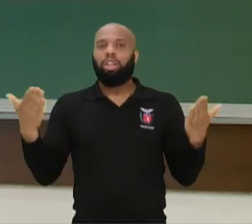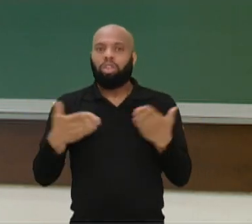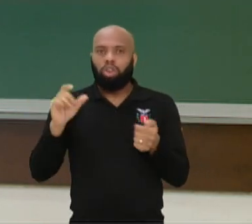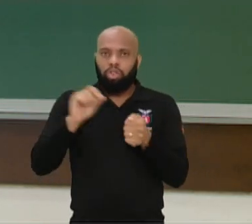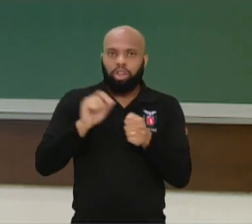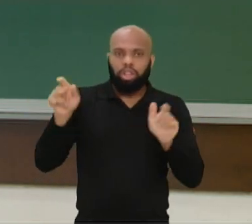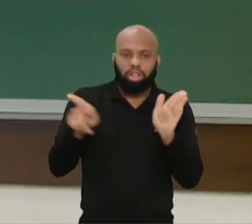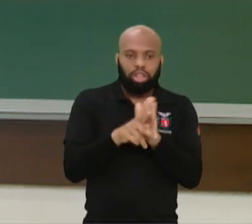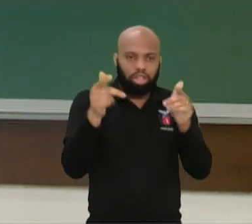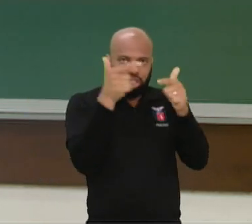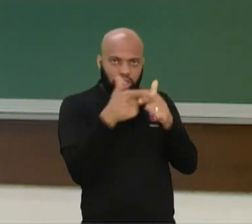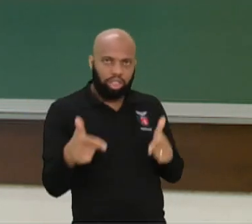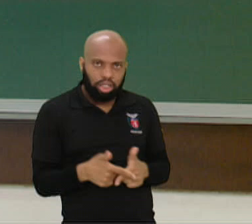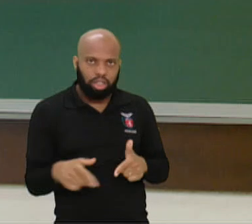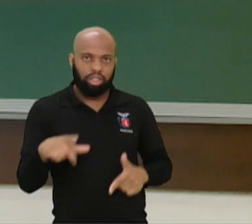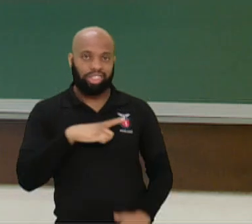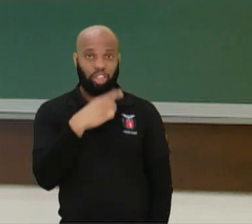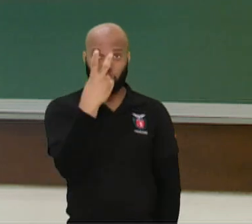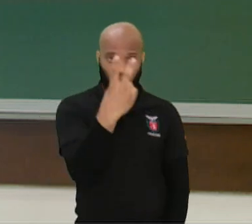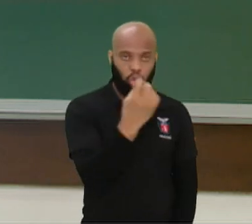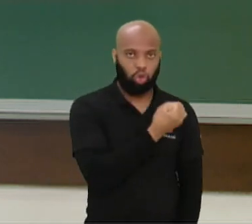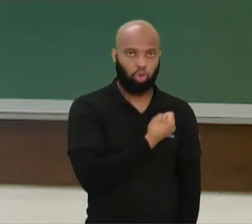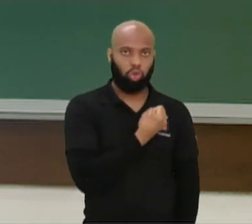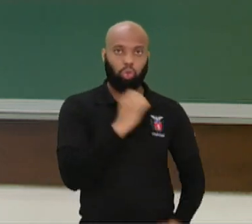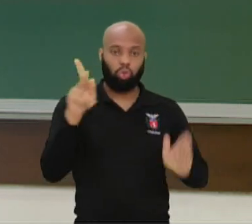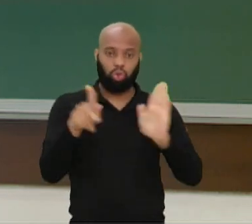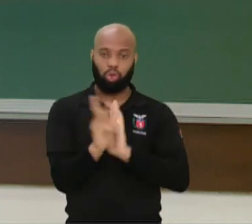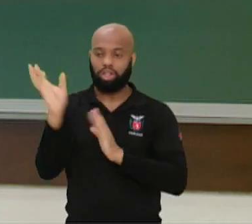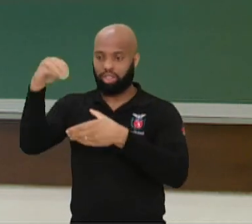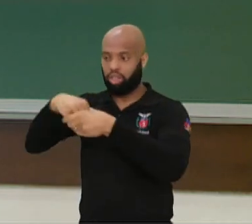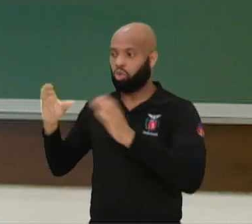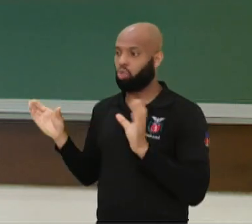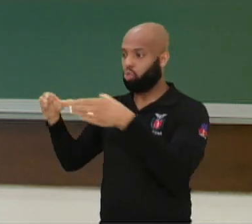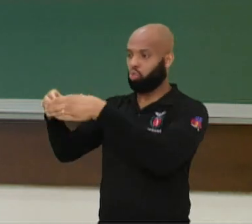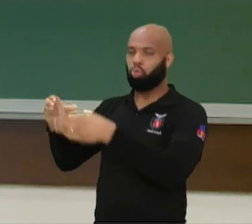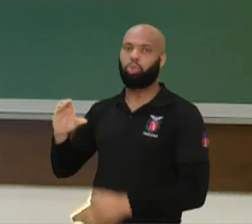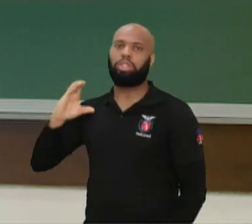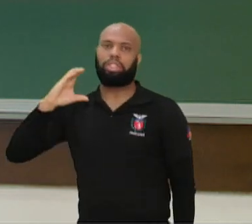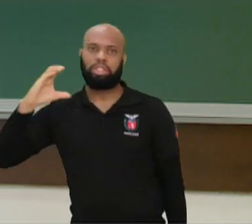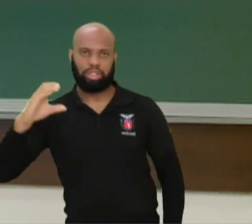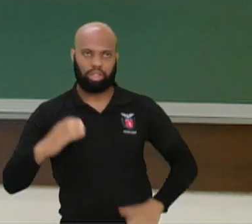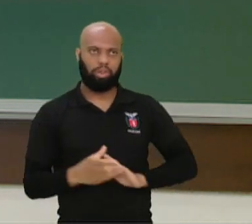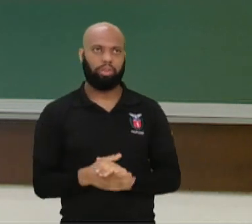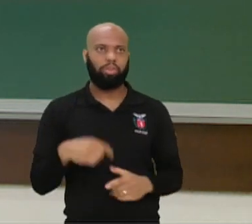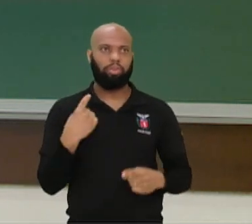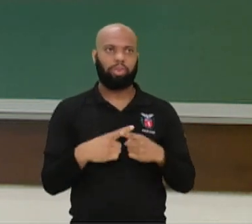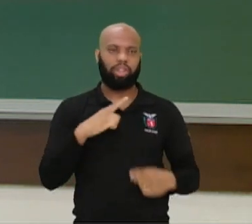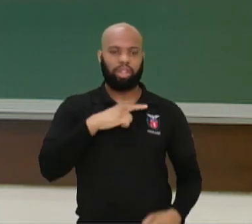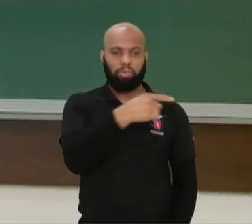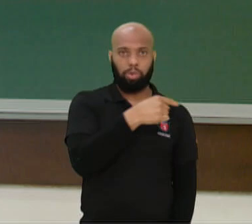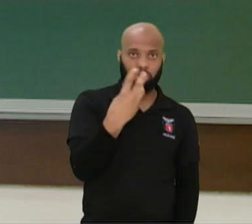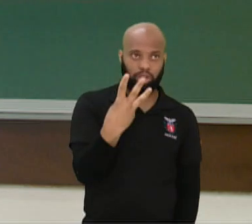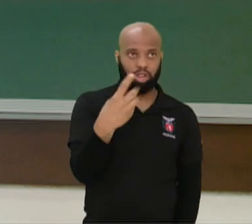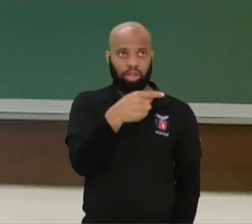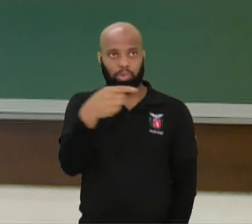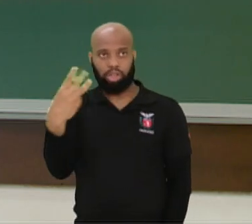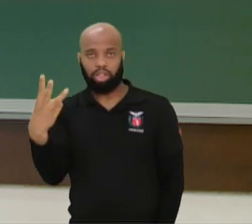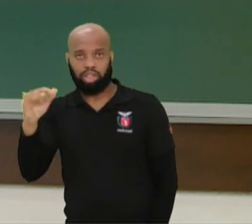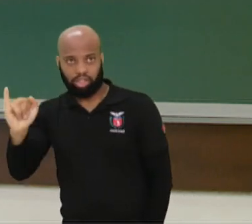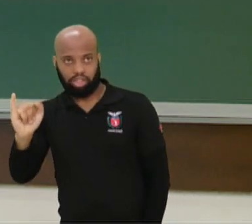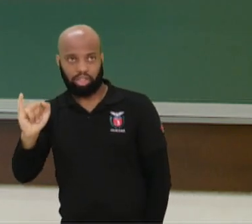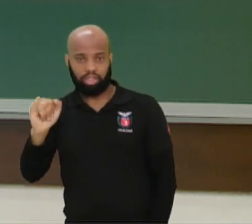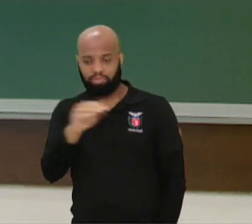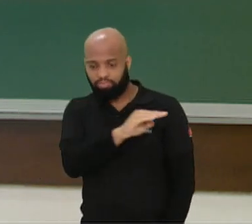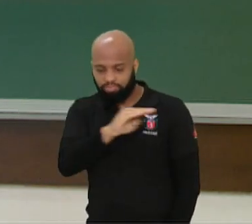efetuando a divisão entre dois números complexos. Qual que é o número? Menos 3, menos 3i, dividido